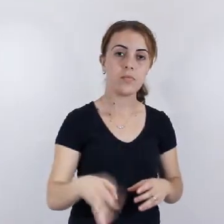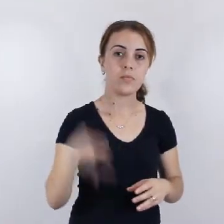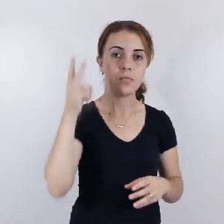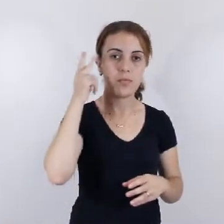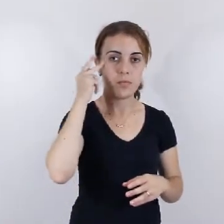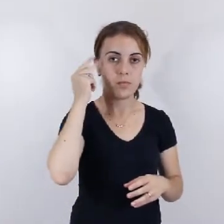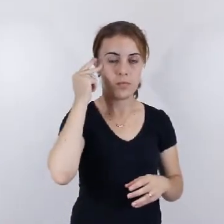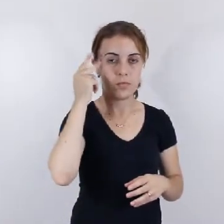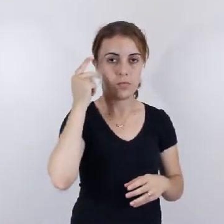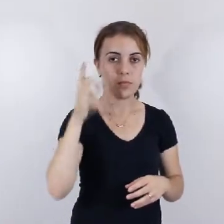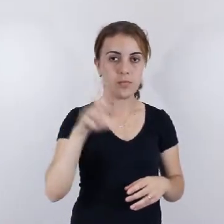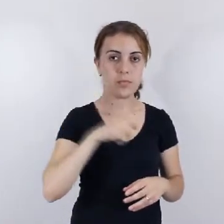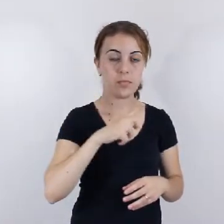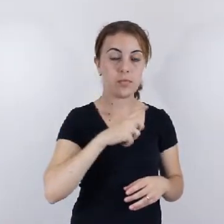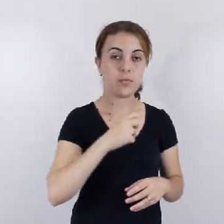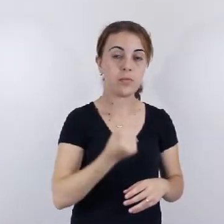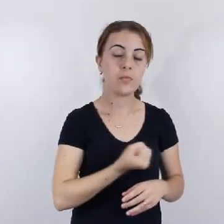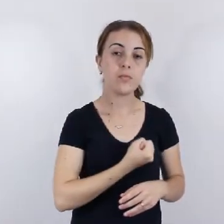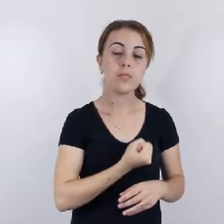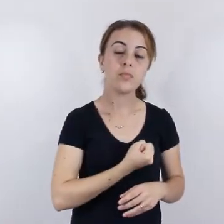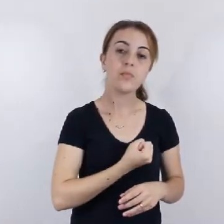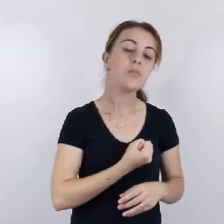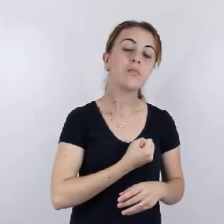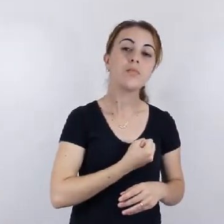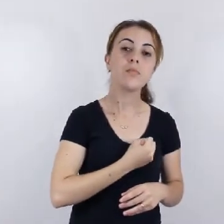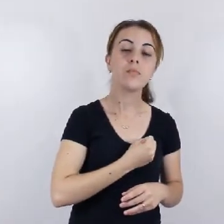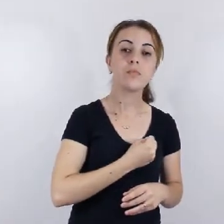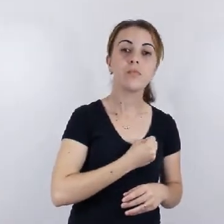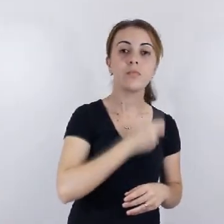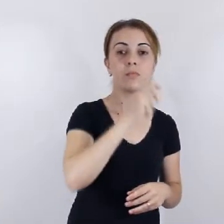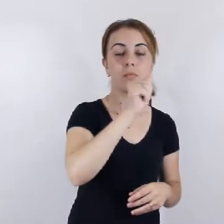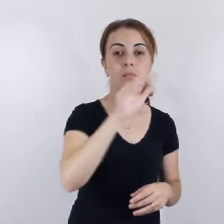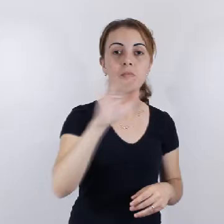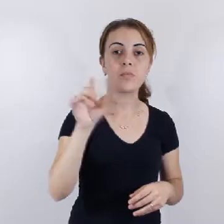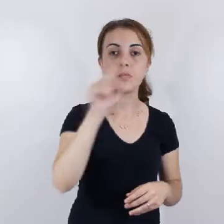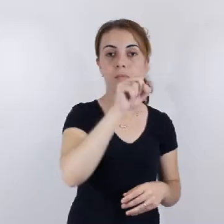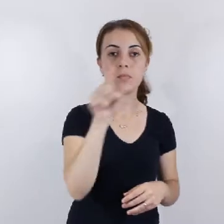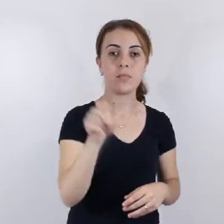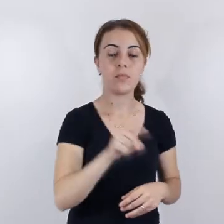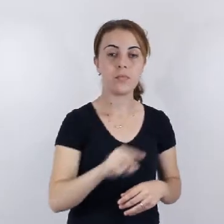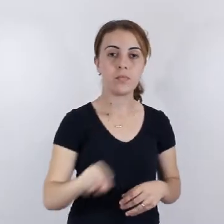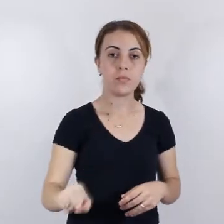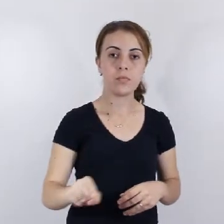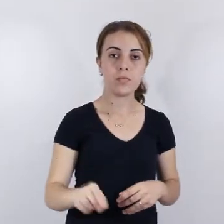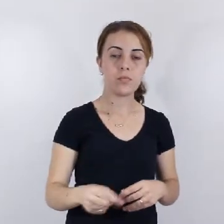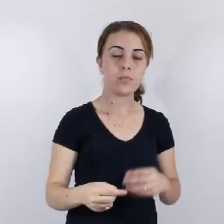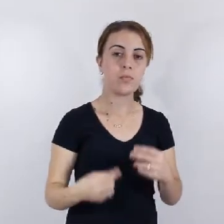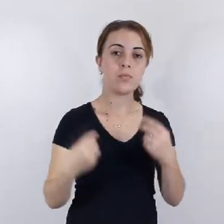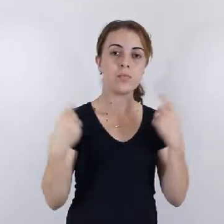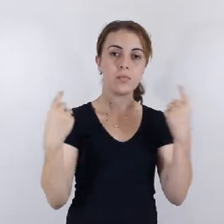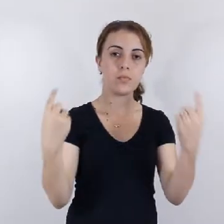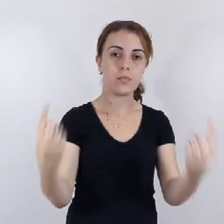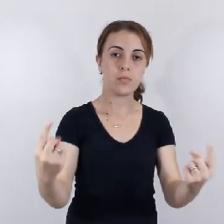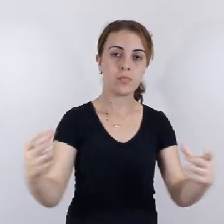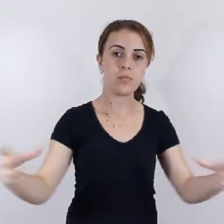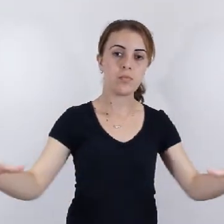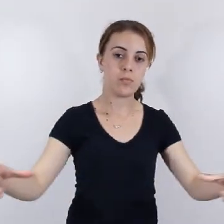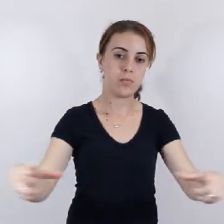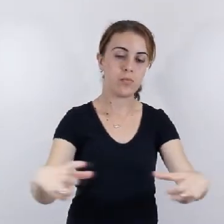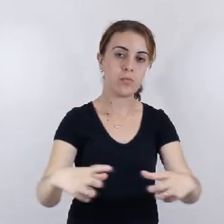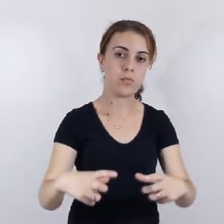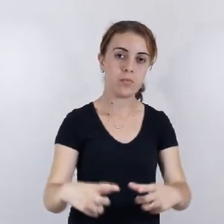números inteiros é representado pela letra Z. Ele é constituído pelos números naturais e também pelos